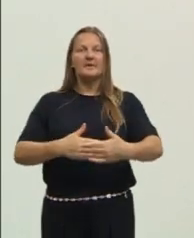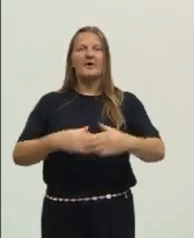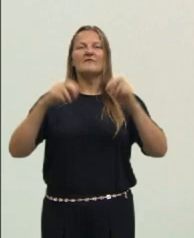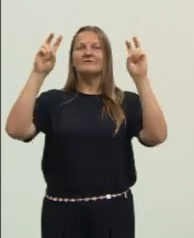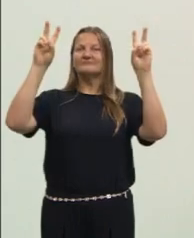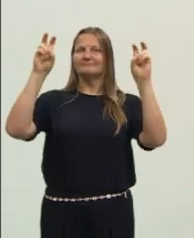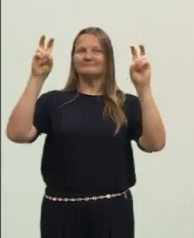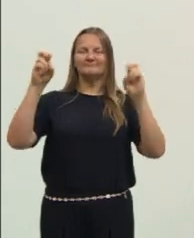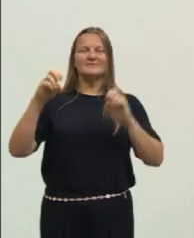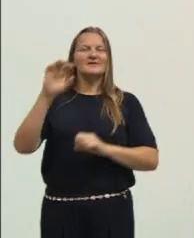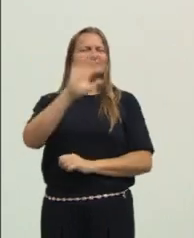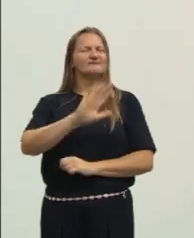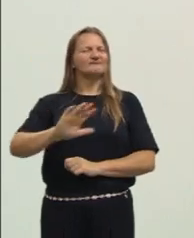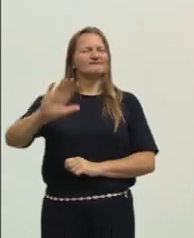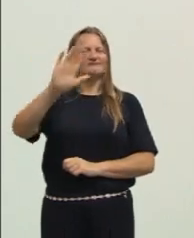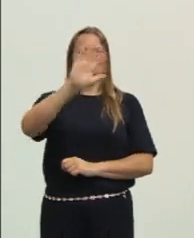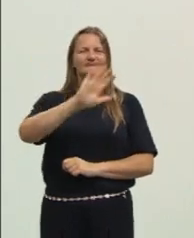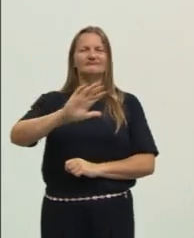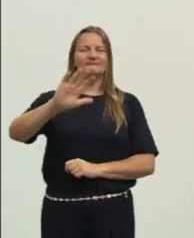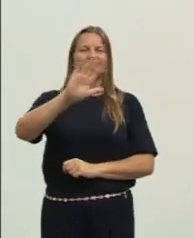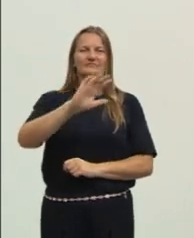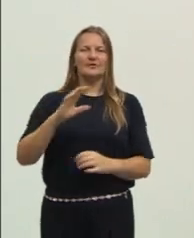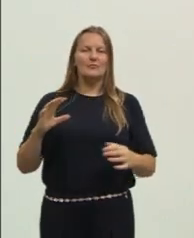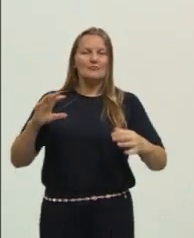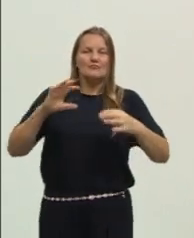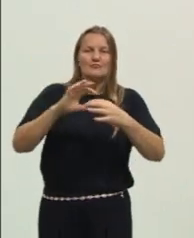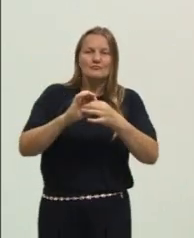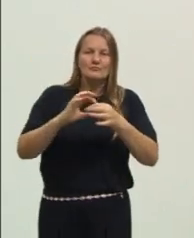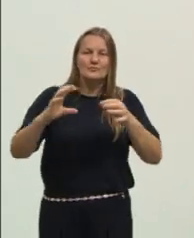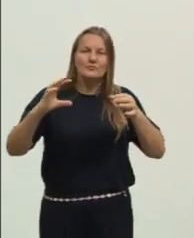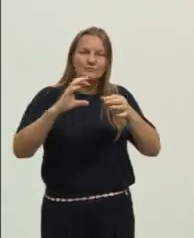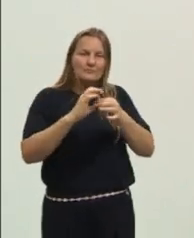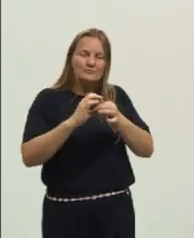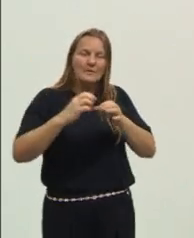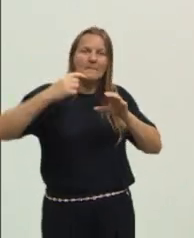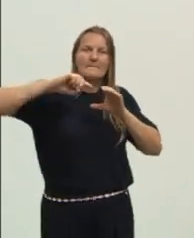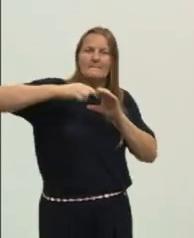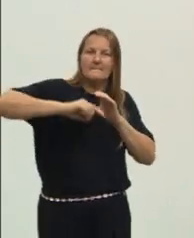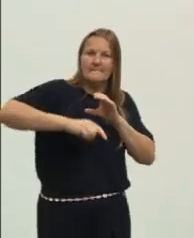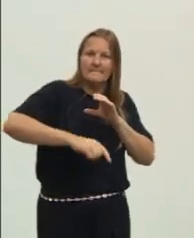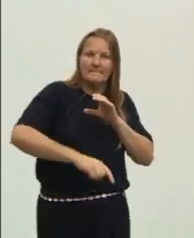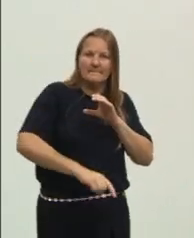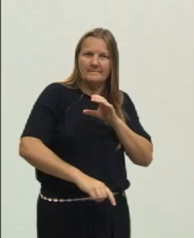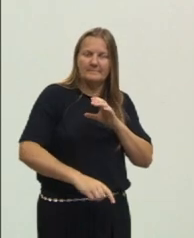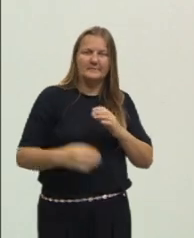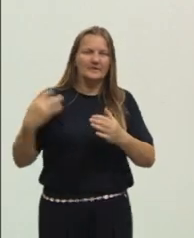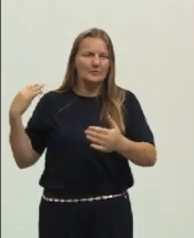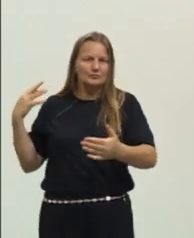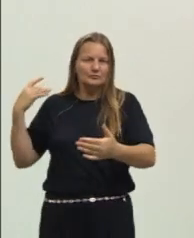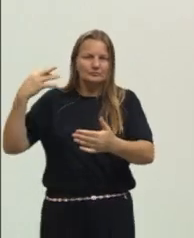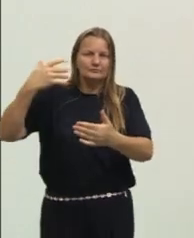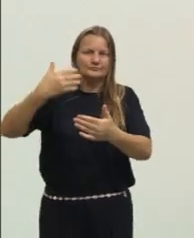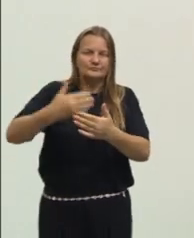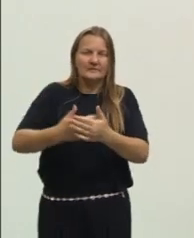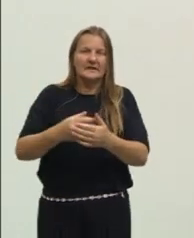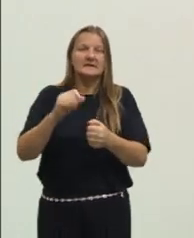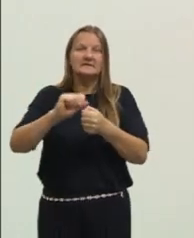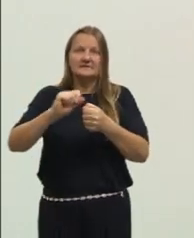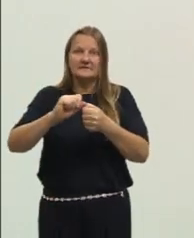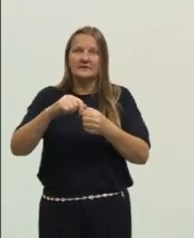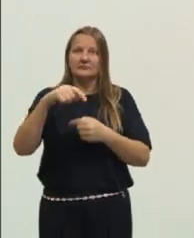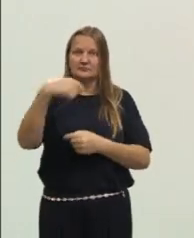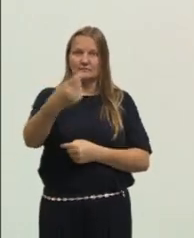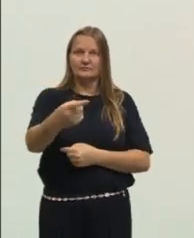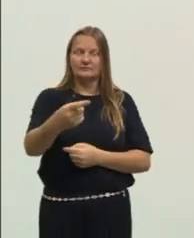temas amplos mas com a sua amplitude tinha a sua profundidade então é preciso durante todo você que vai fazer ano que vem já que sendo